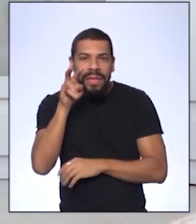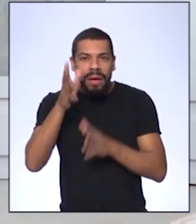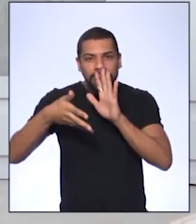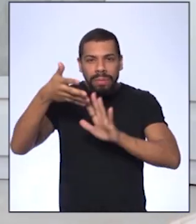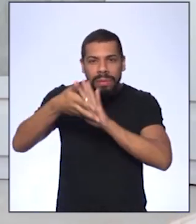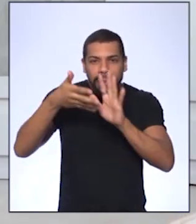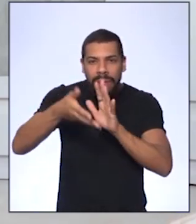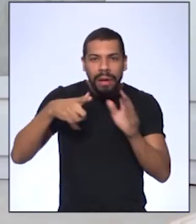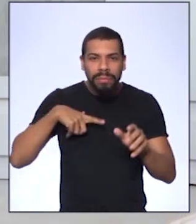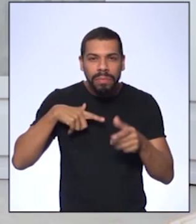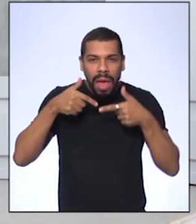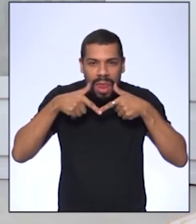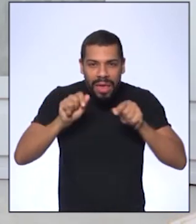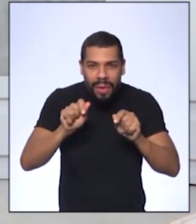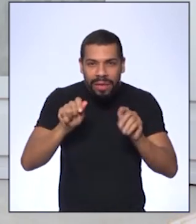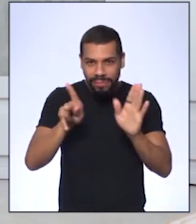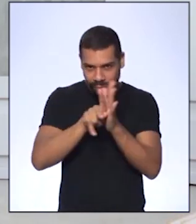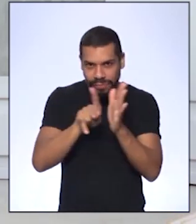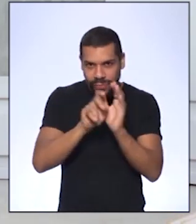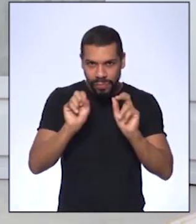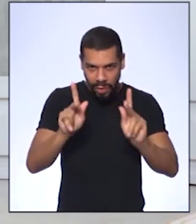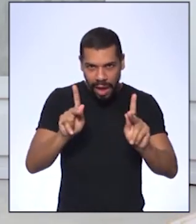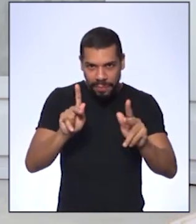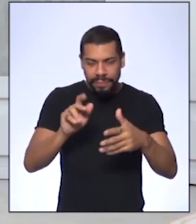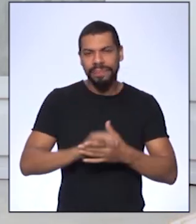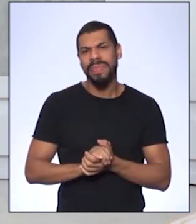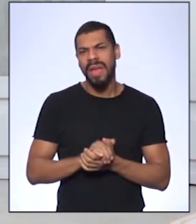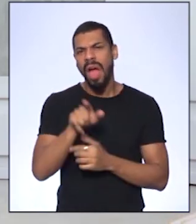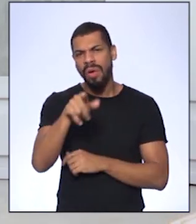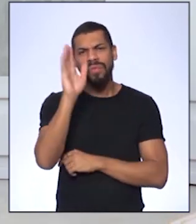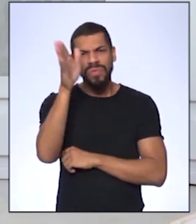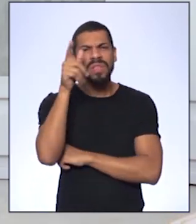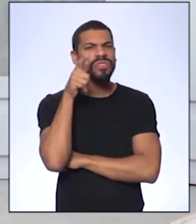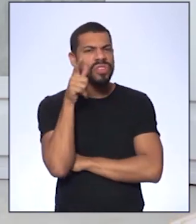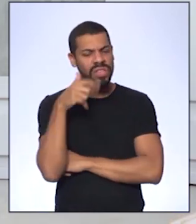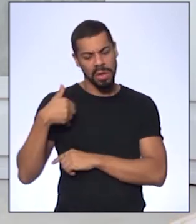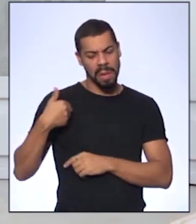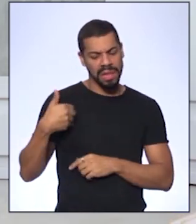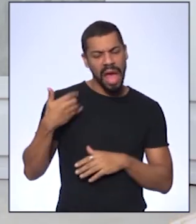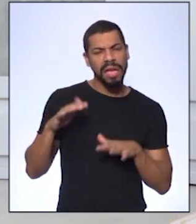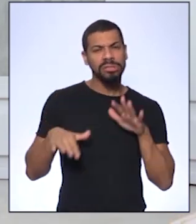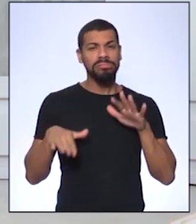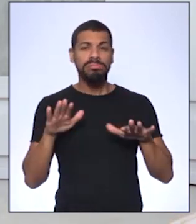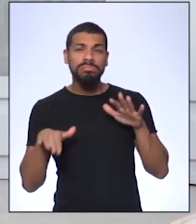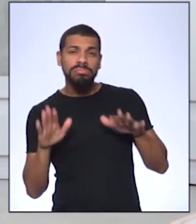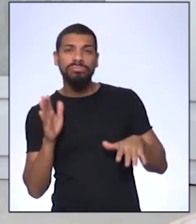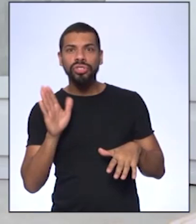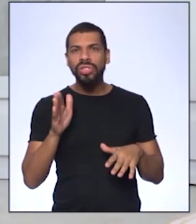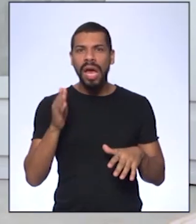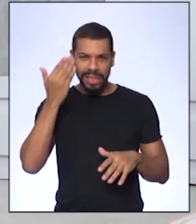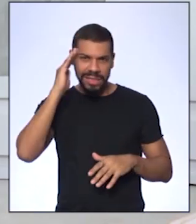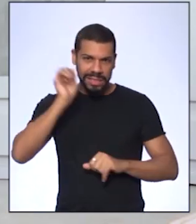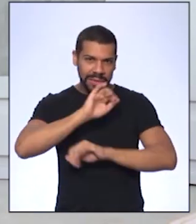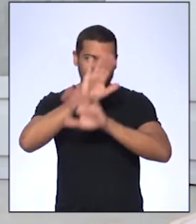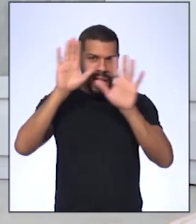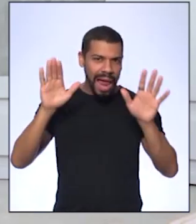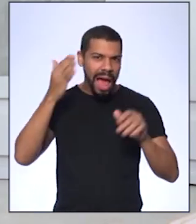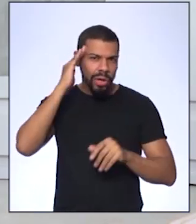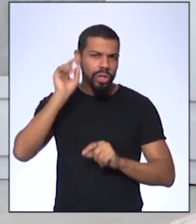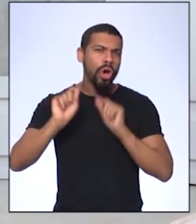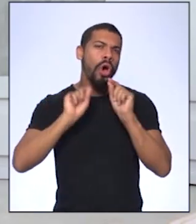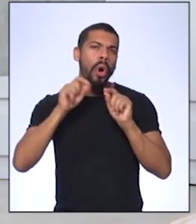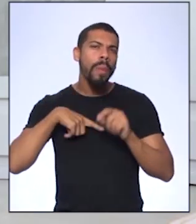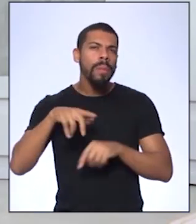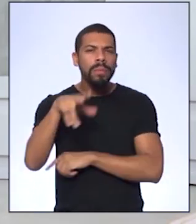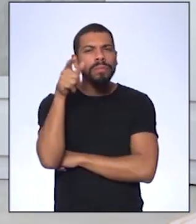de linguagem. Pensa uma coisa, você que tem já uma idade e está pronto para entender essa mensagem,